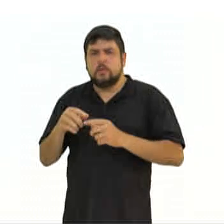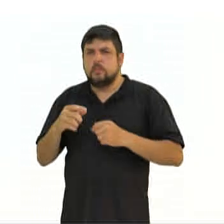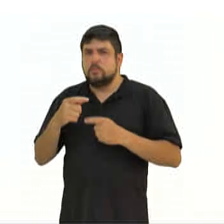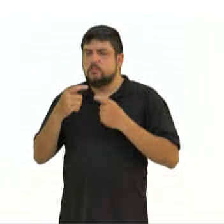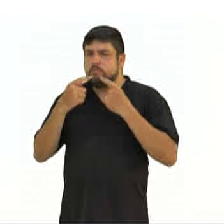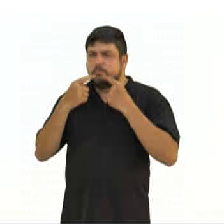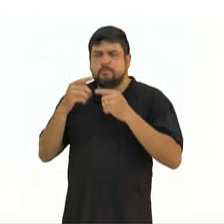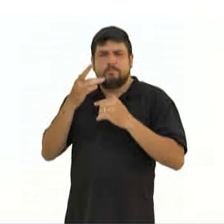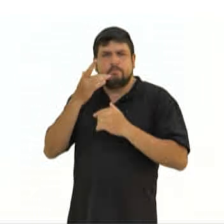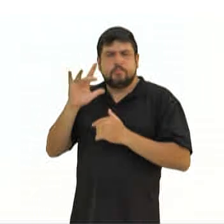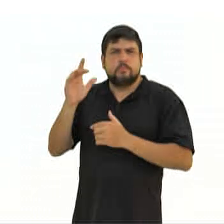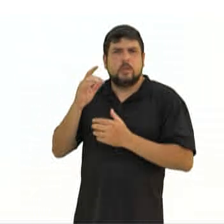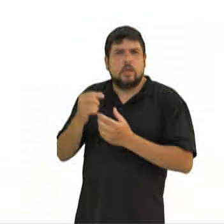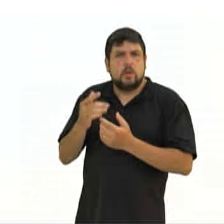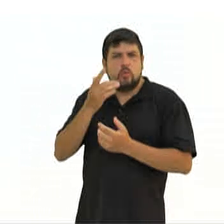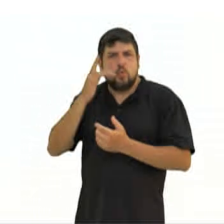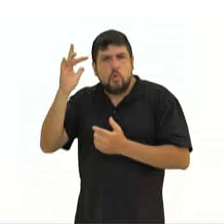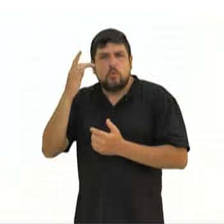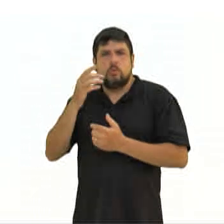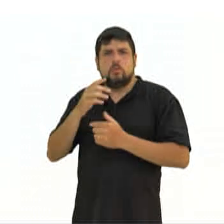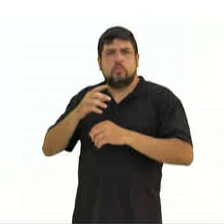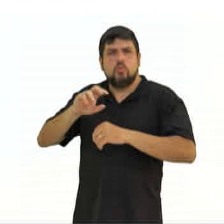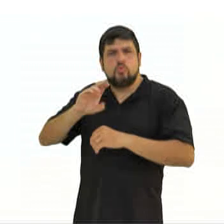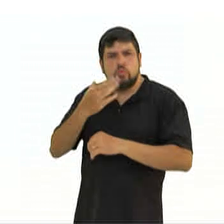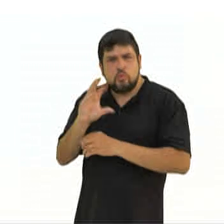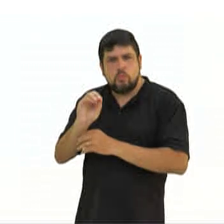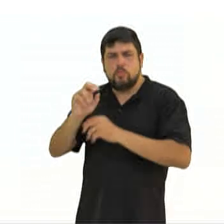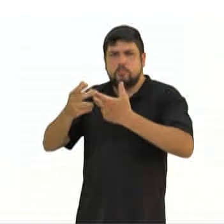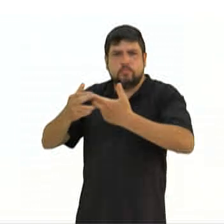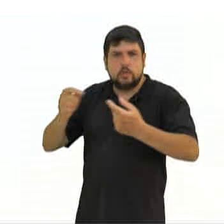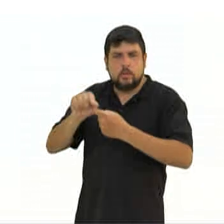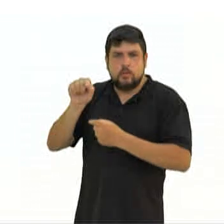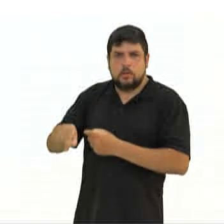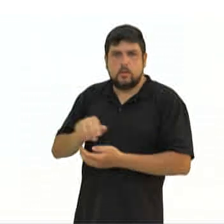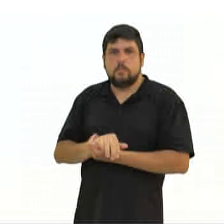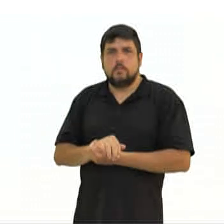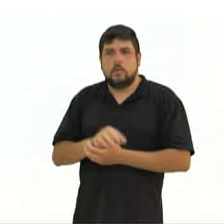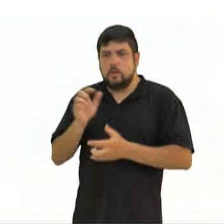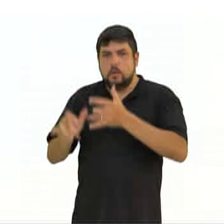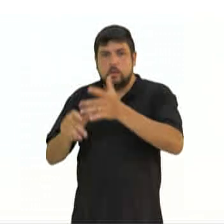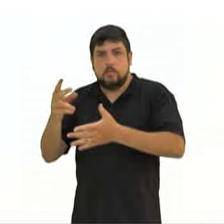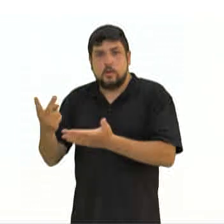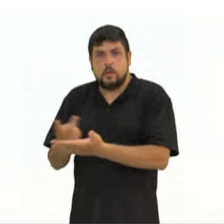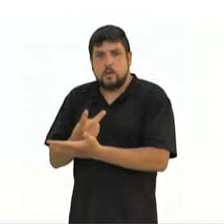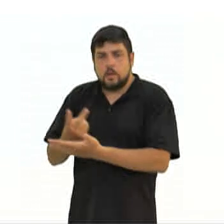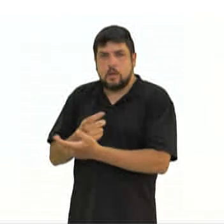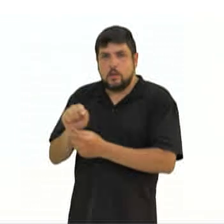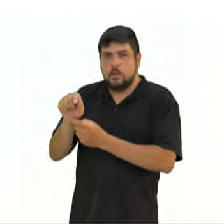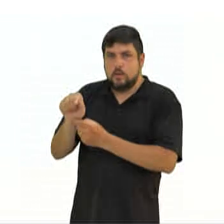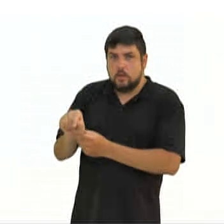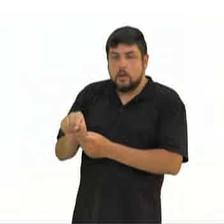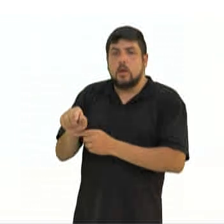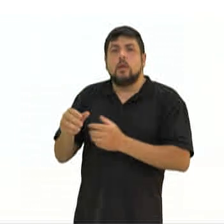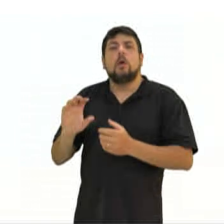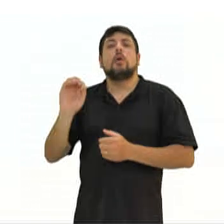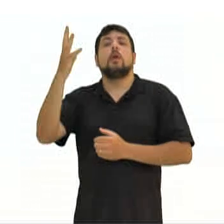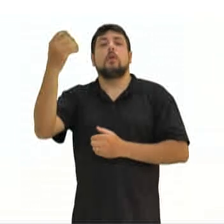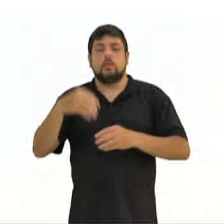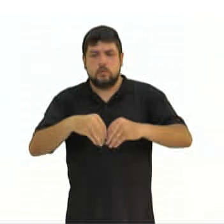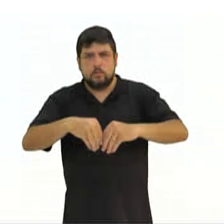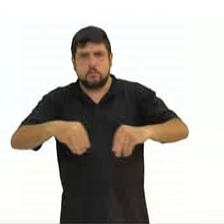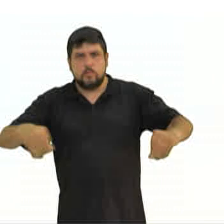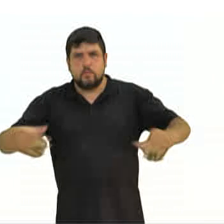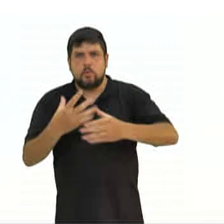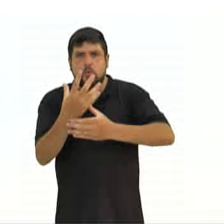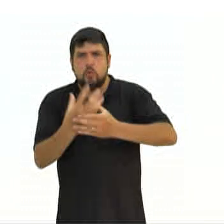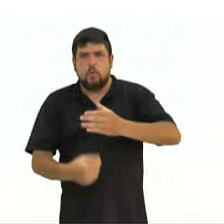principalmente mercúrio, berílio e chumbo. Quando o descarte é incorreto, ocorre desses materiais contaminarem o solo e os